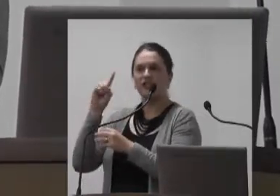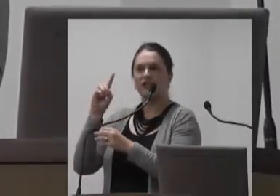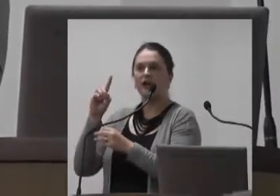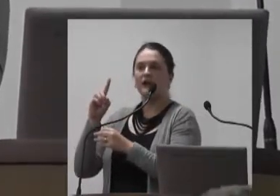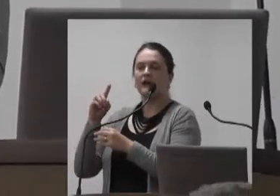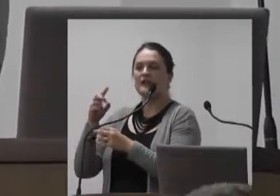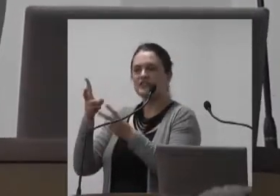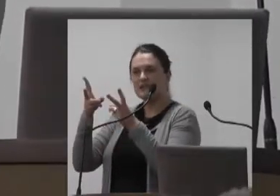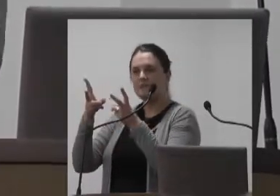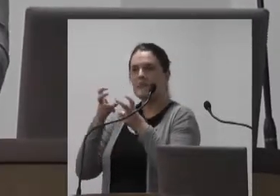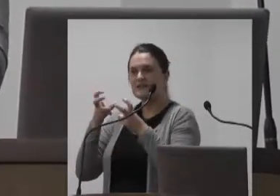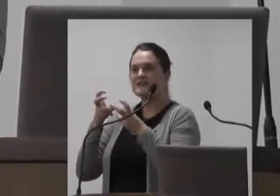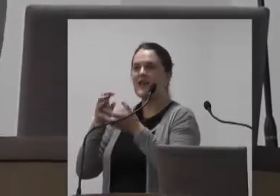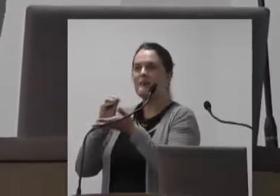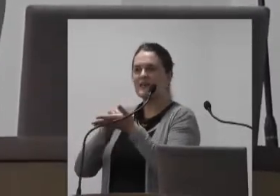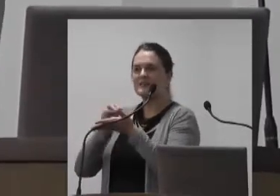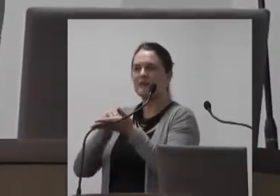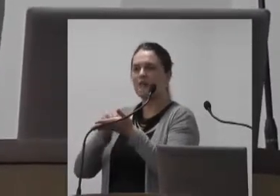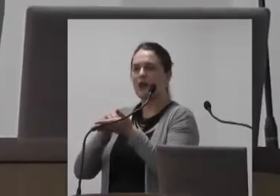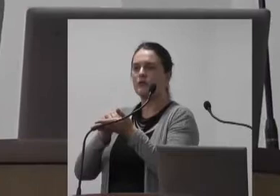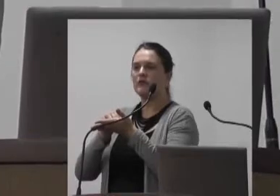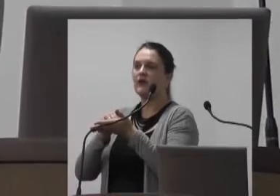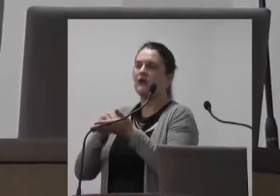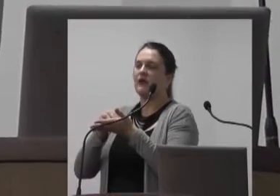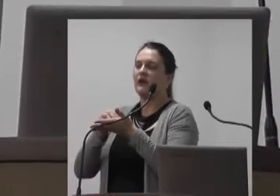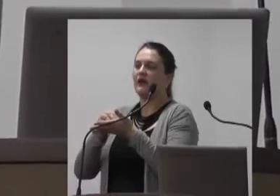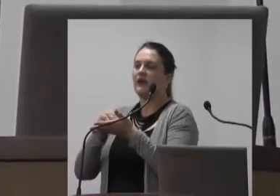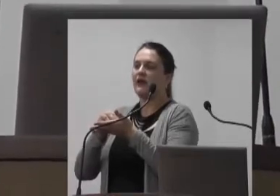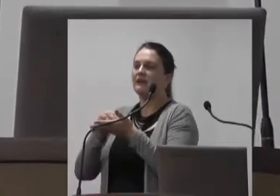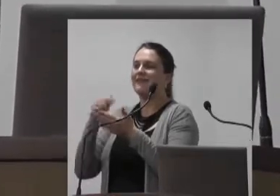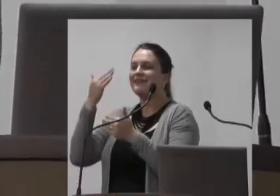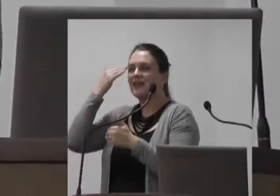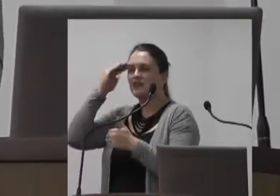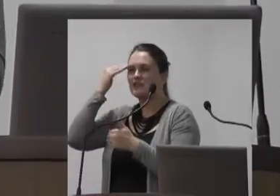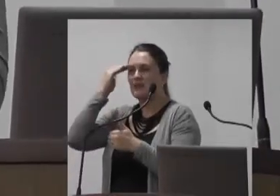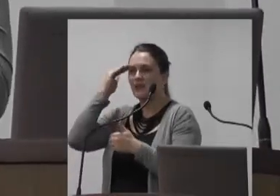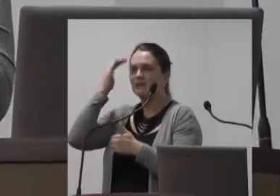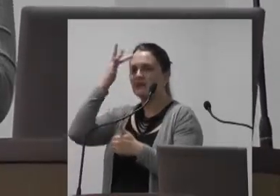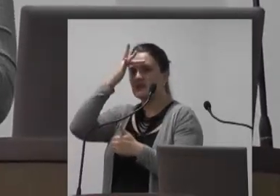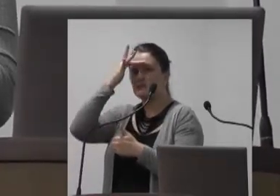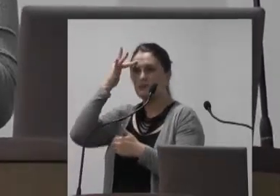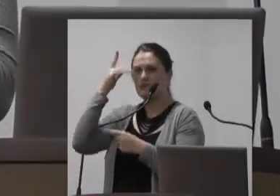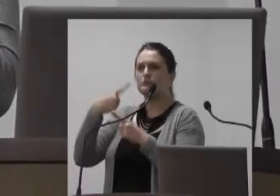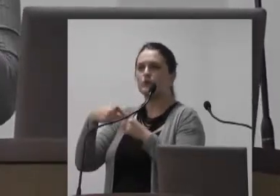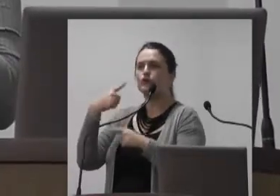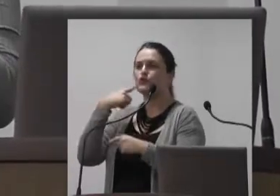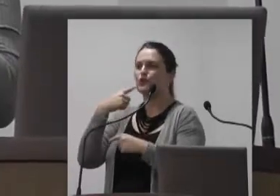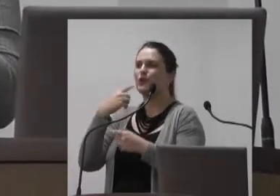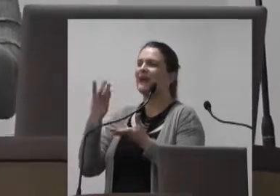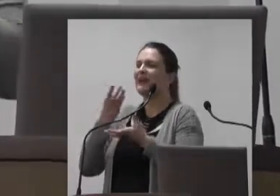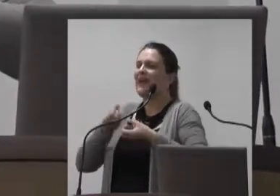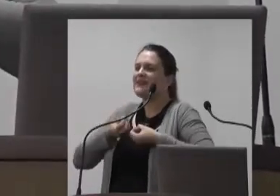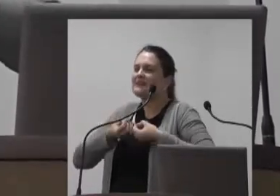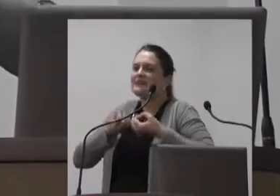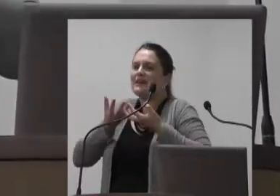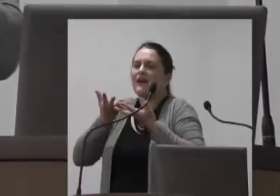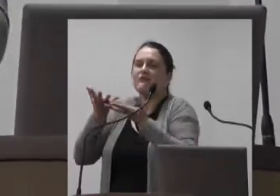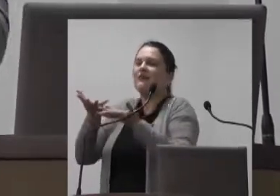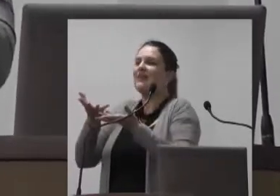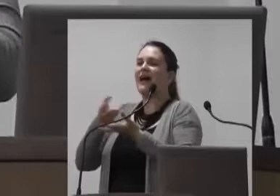dia a dia, e a gente percebe essa falta de entendimento das pessoas, porque o surdo ele